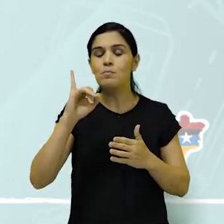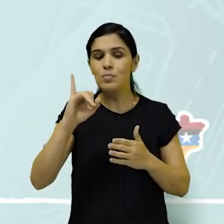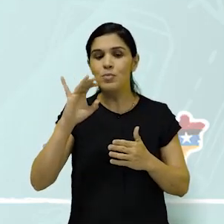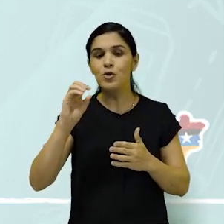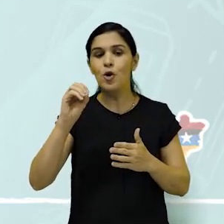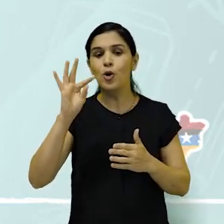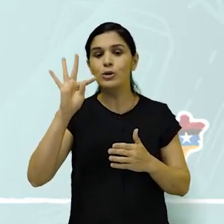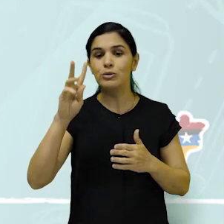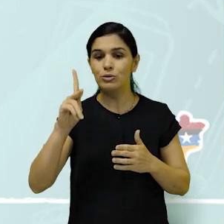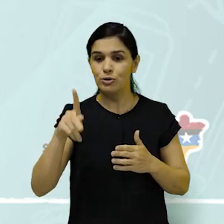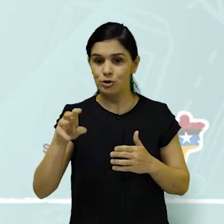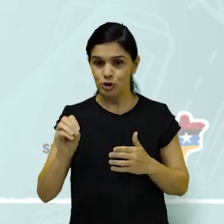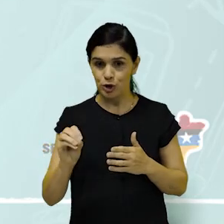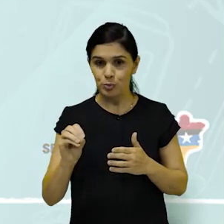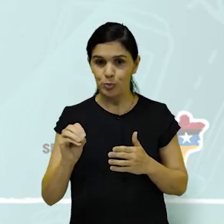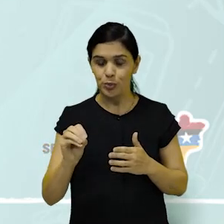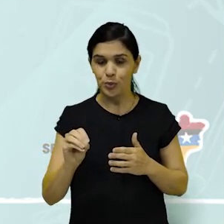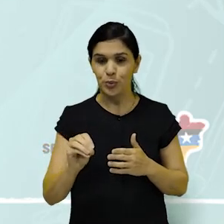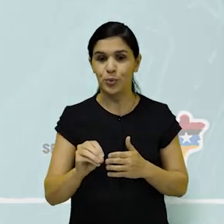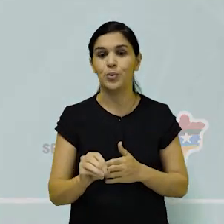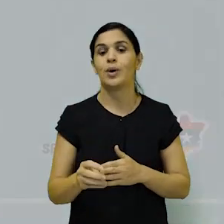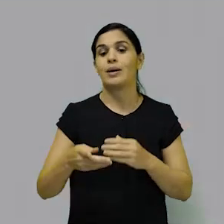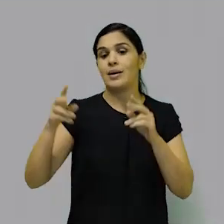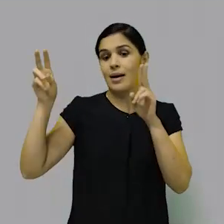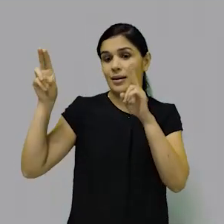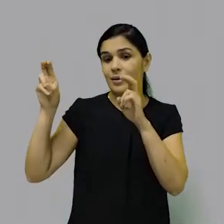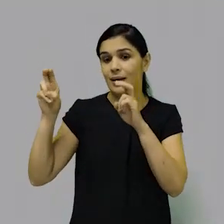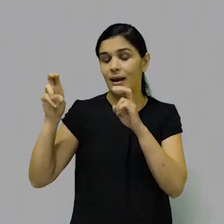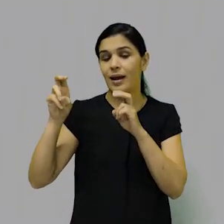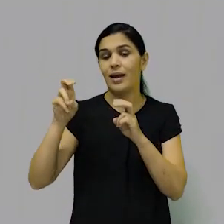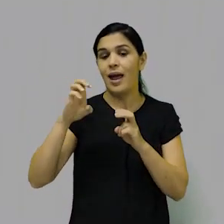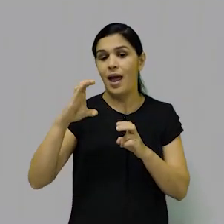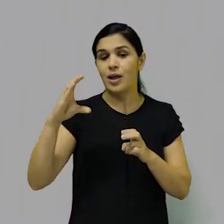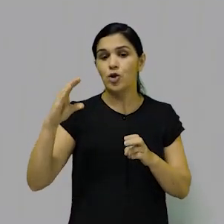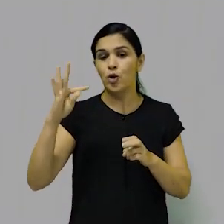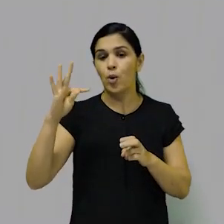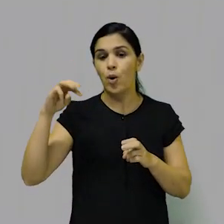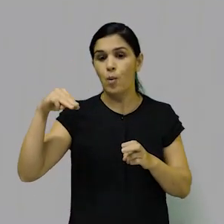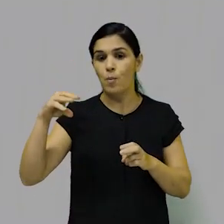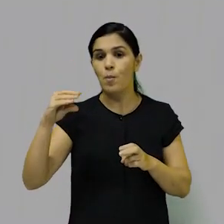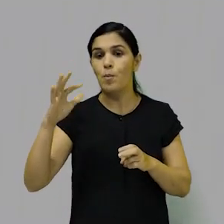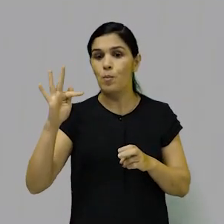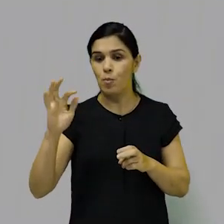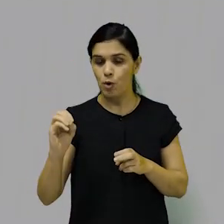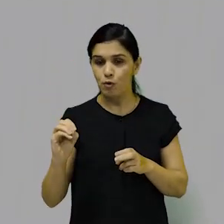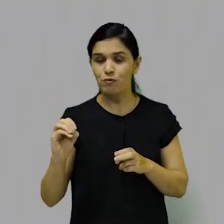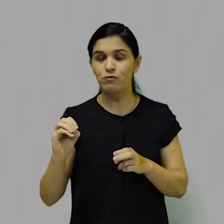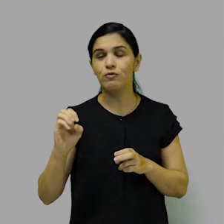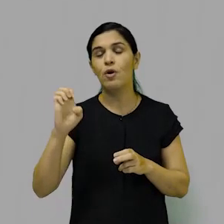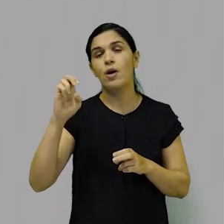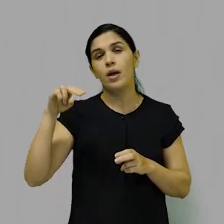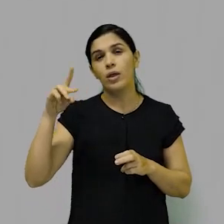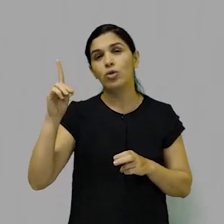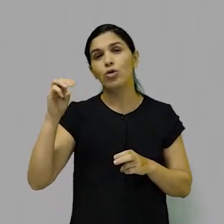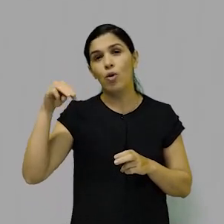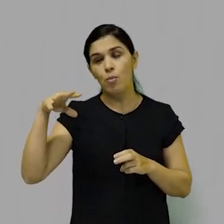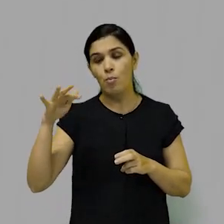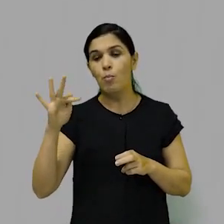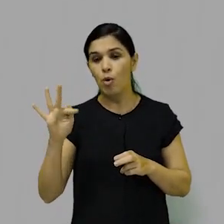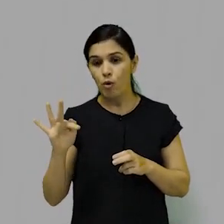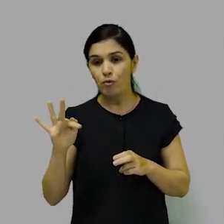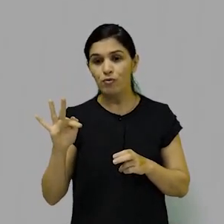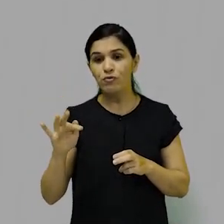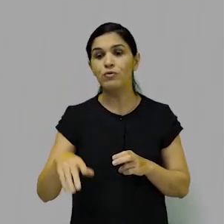o endomorfo e mesomorfo. E cada tipo apresenta características e necessidades